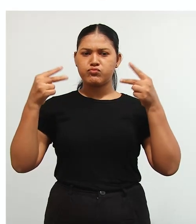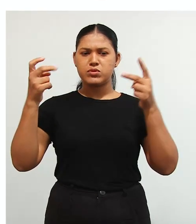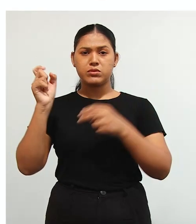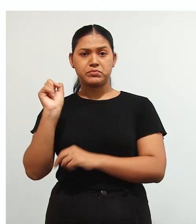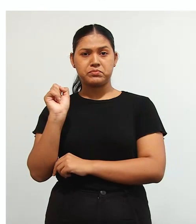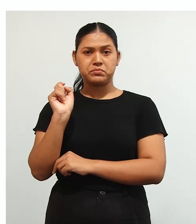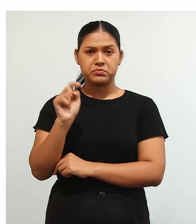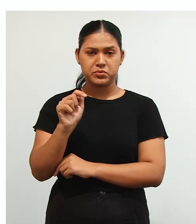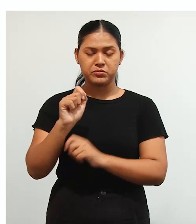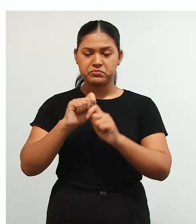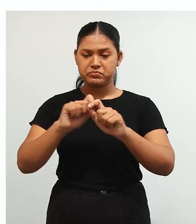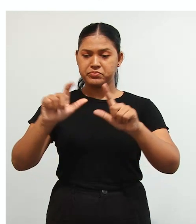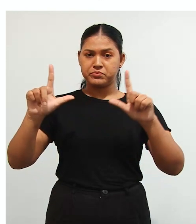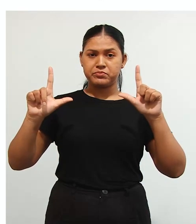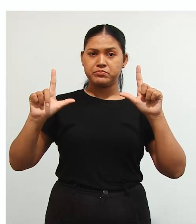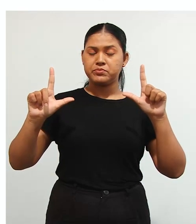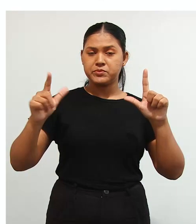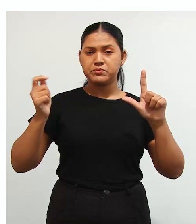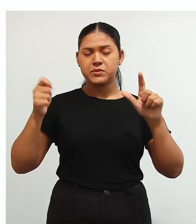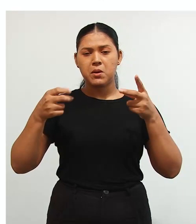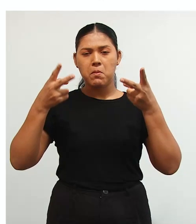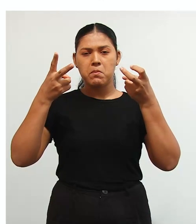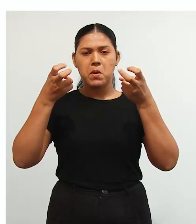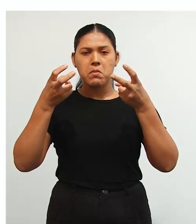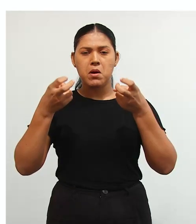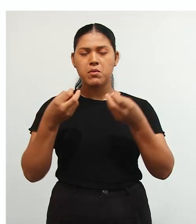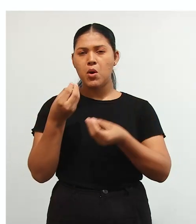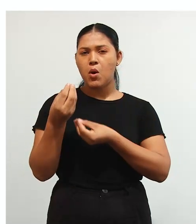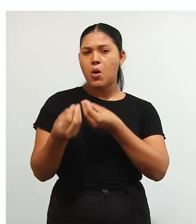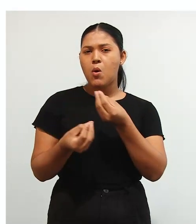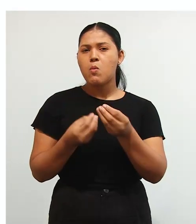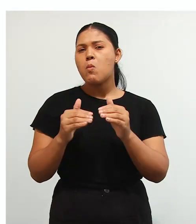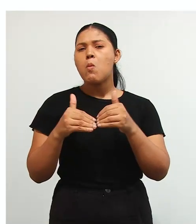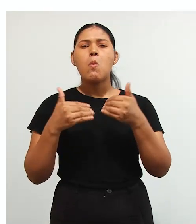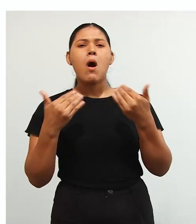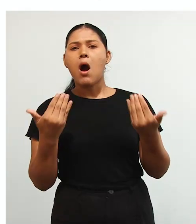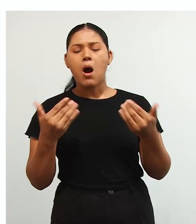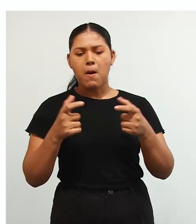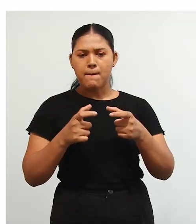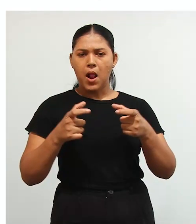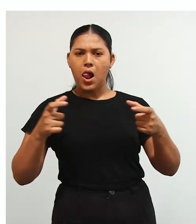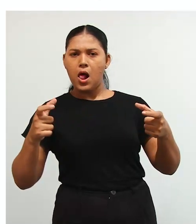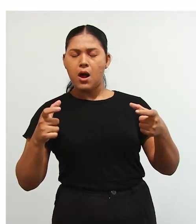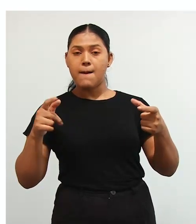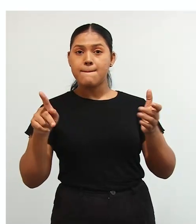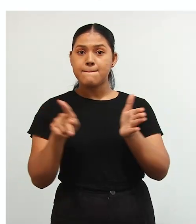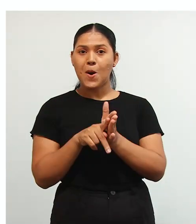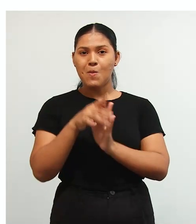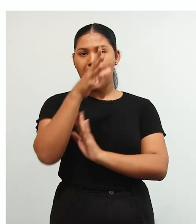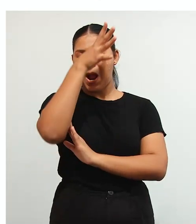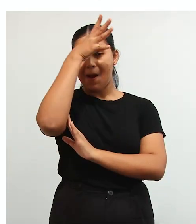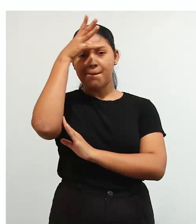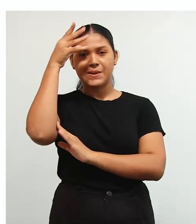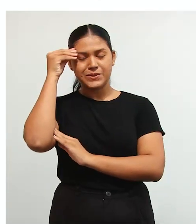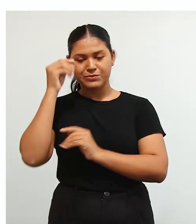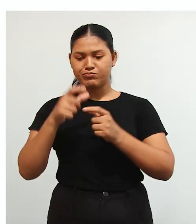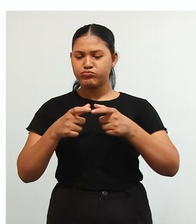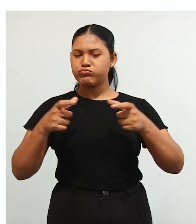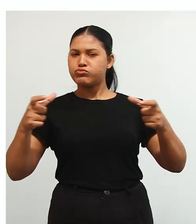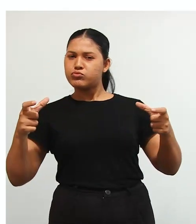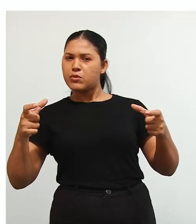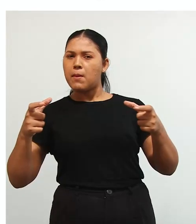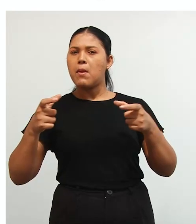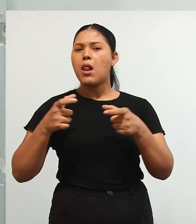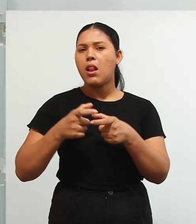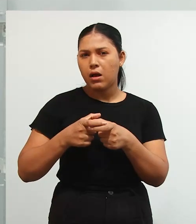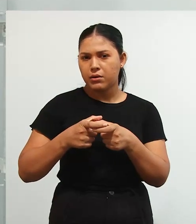que vai configurar a Amazônia Legal, para a gente perceber de qual é o tamanho desse território, dentro do território brasileiro. Então, só